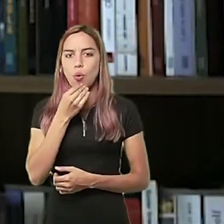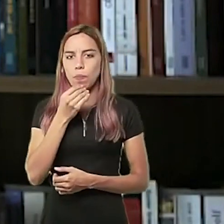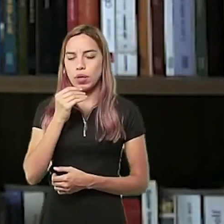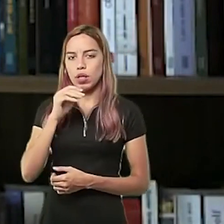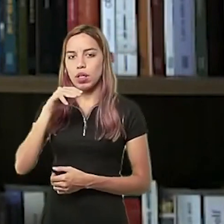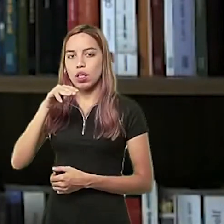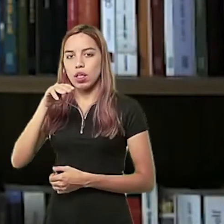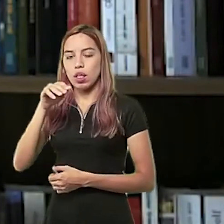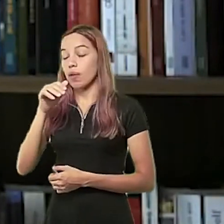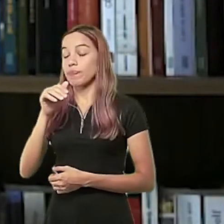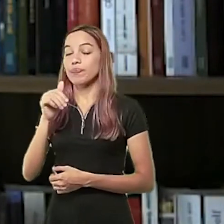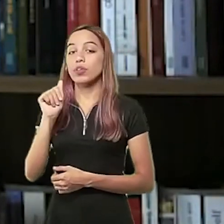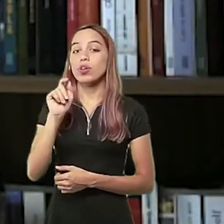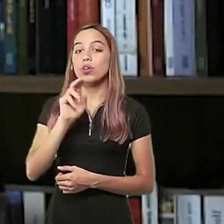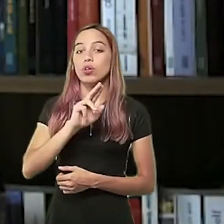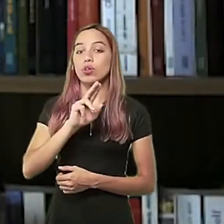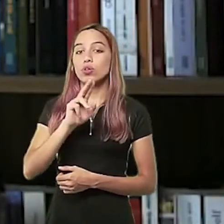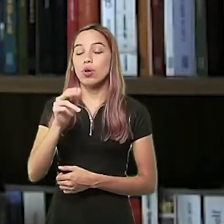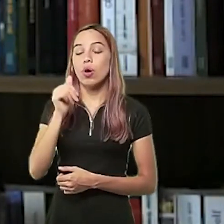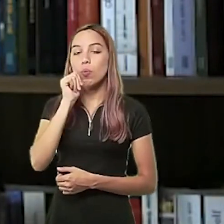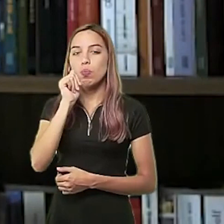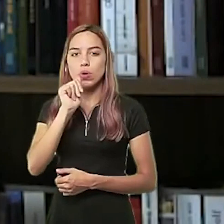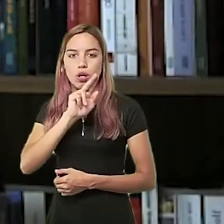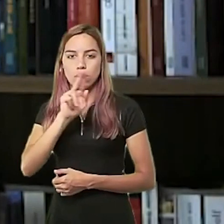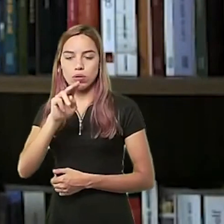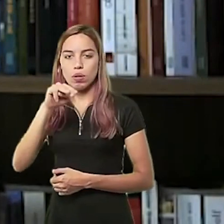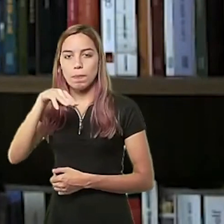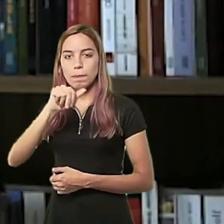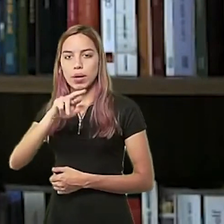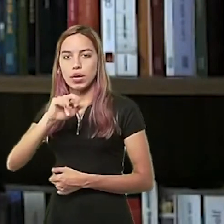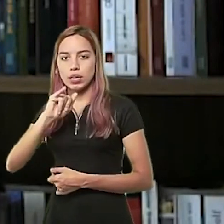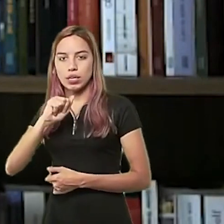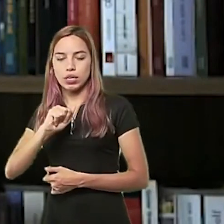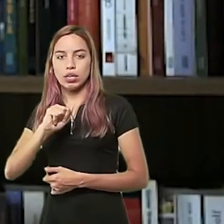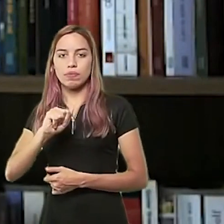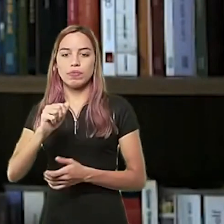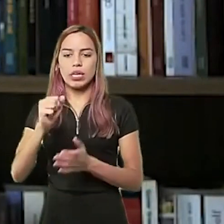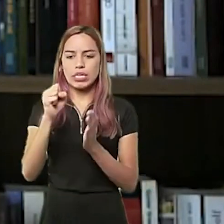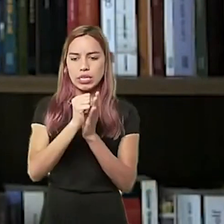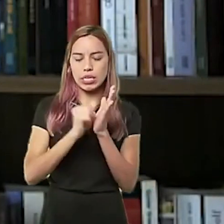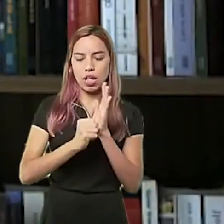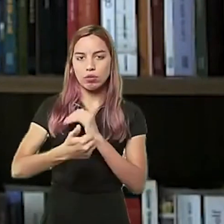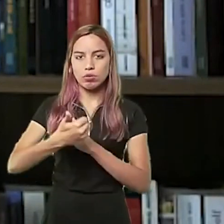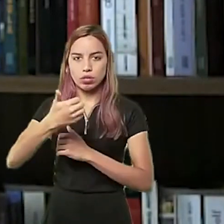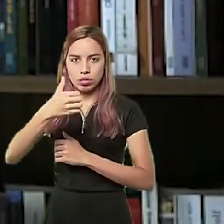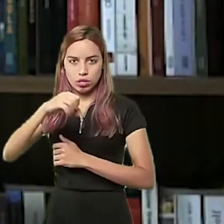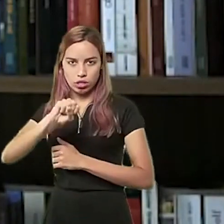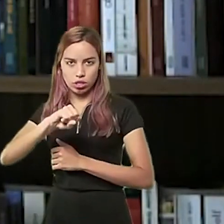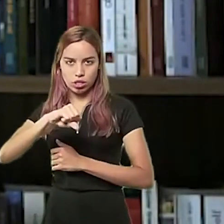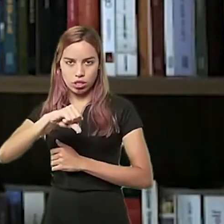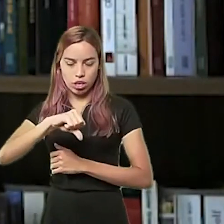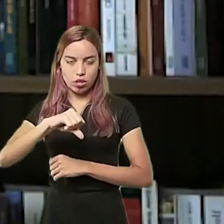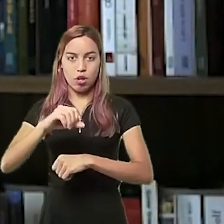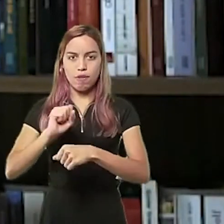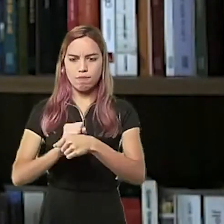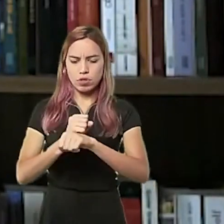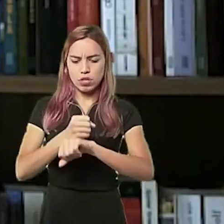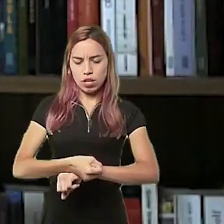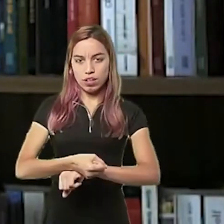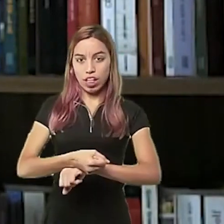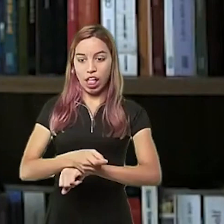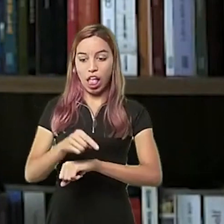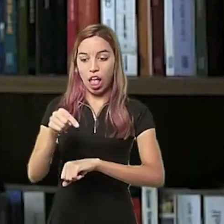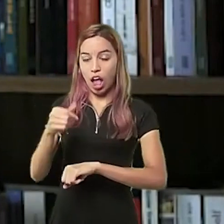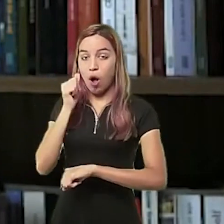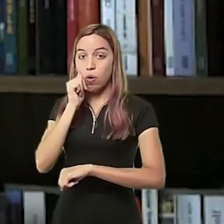escravizada em Salvador no século XIX, e ela, em algum momento da sua vida, ela foge do